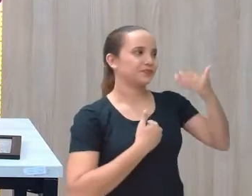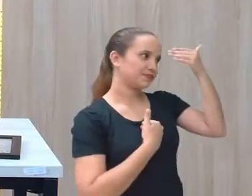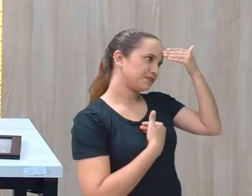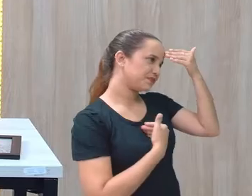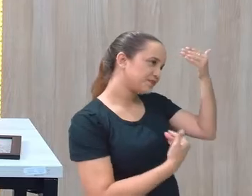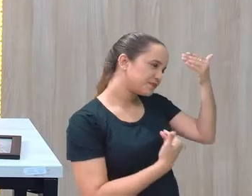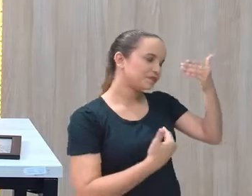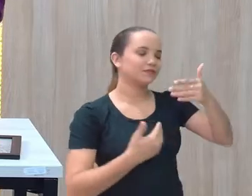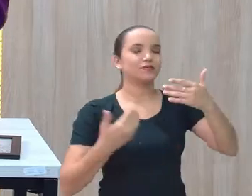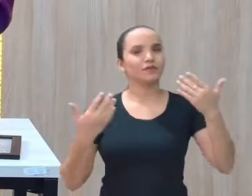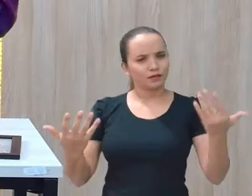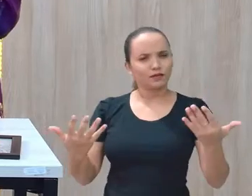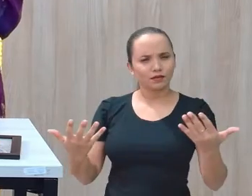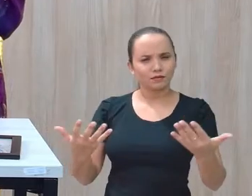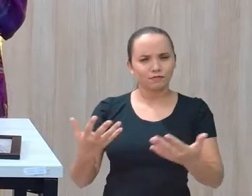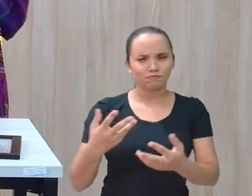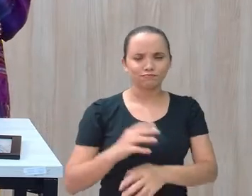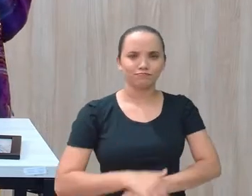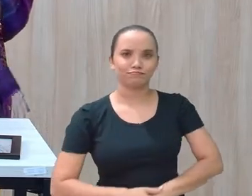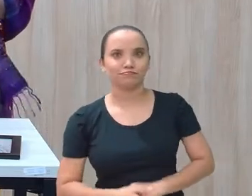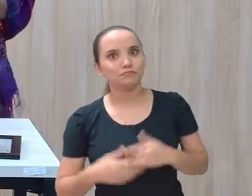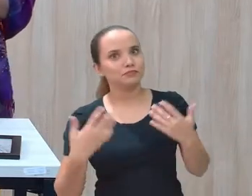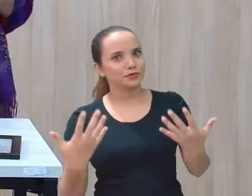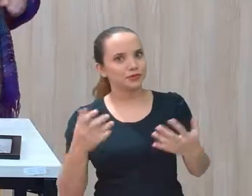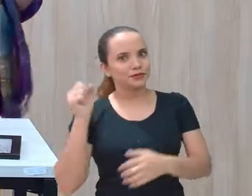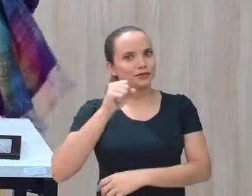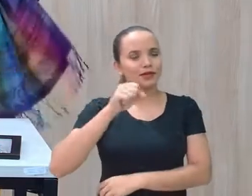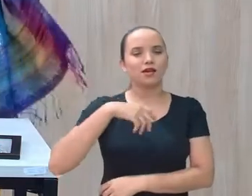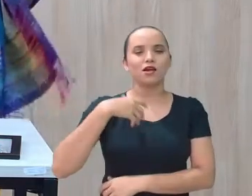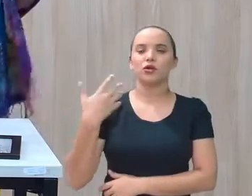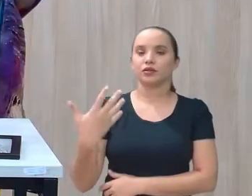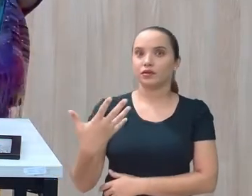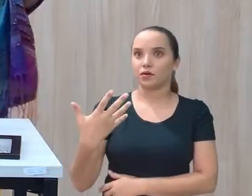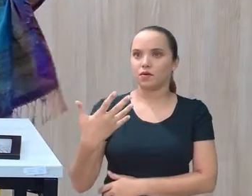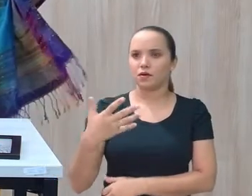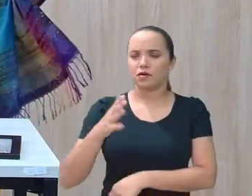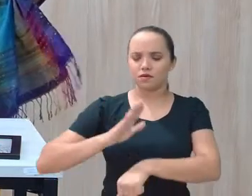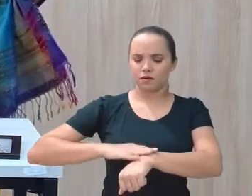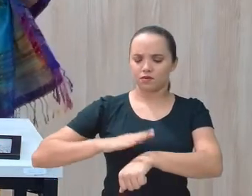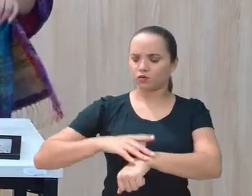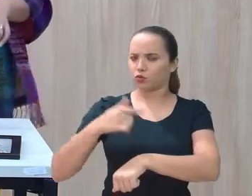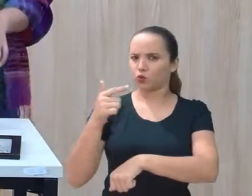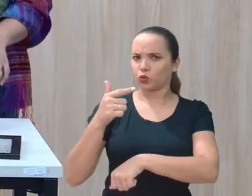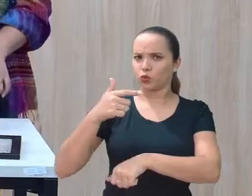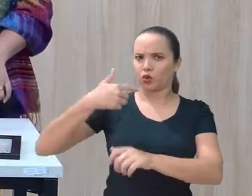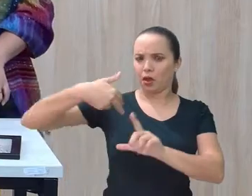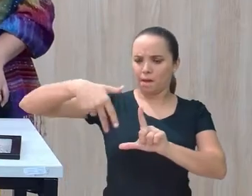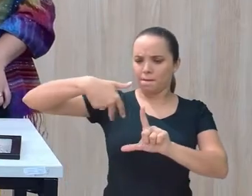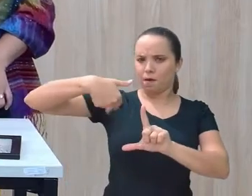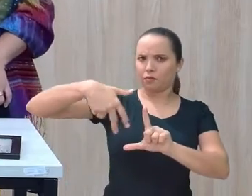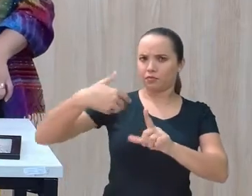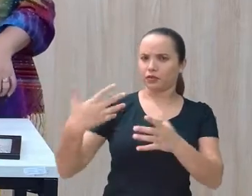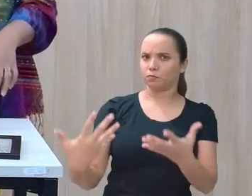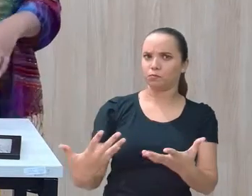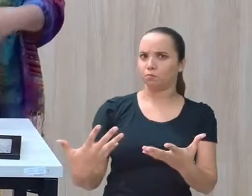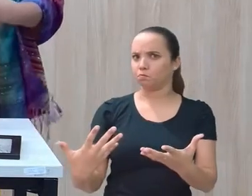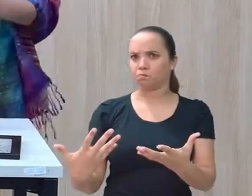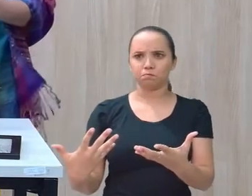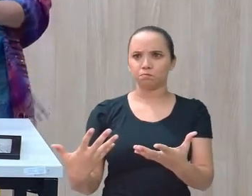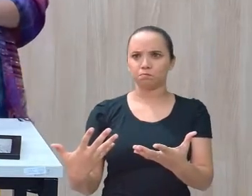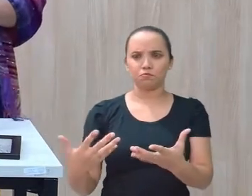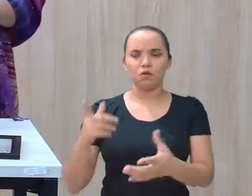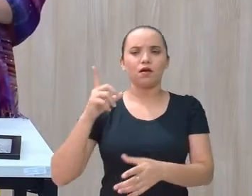Obrigada, Celi. Tá vendo, meu povo? Pois é. Aí, quando não é animado, a gravura, ela faz...